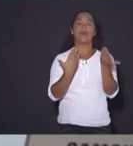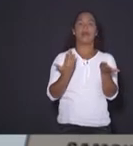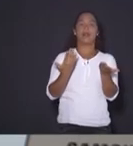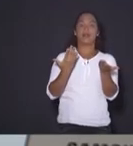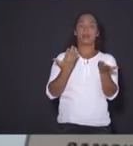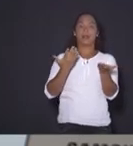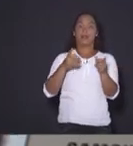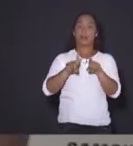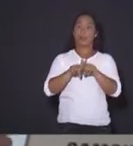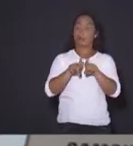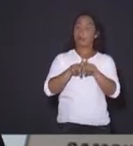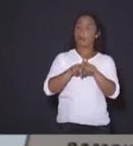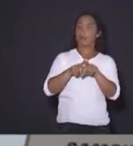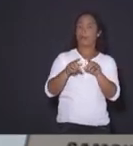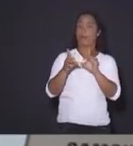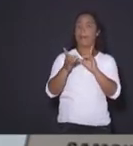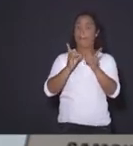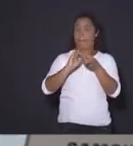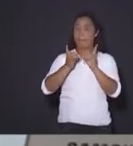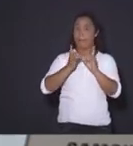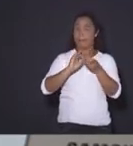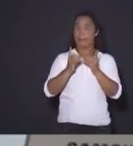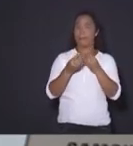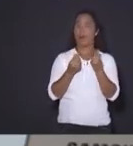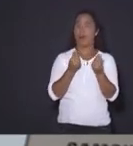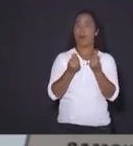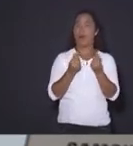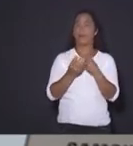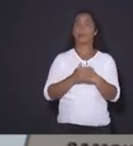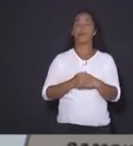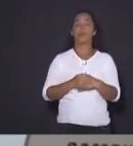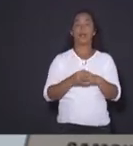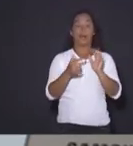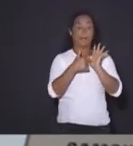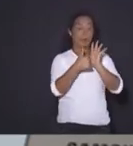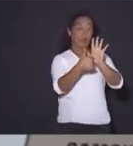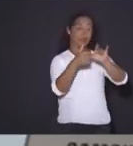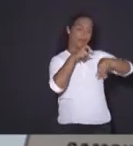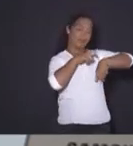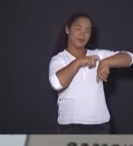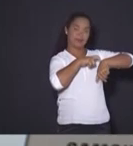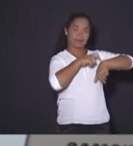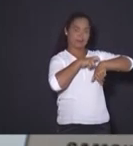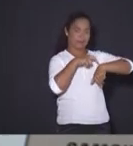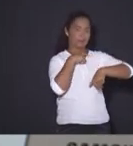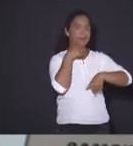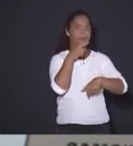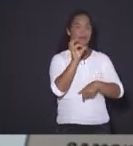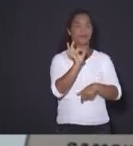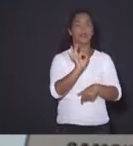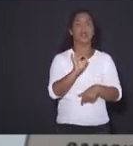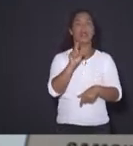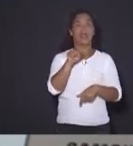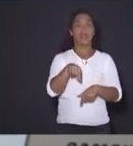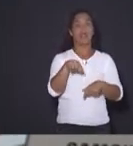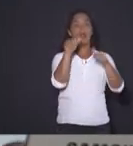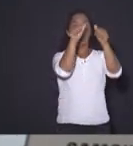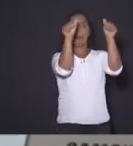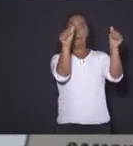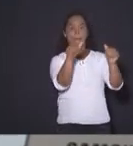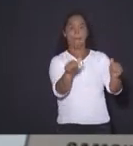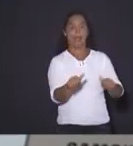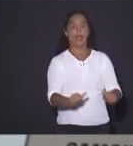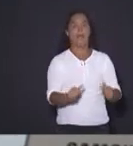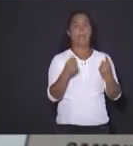pedagógico né eu queria mostrar que é que não deu tempo mas que foi que o mapa da violência é que mostra um